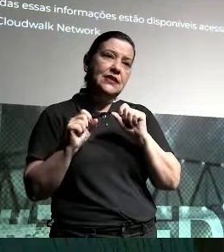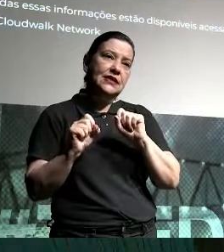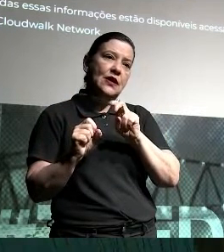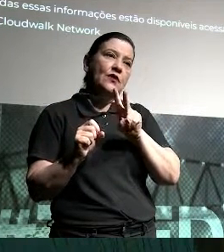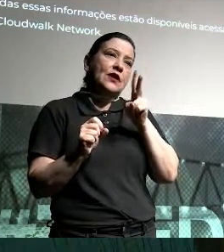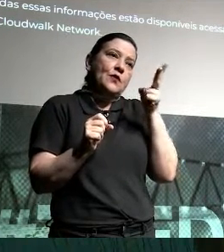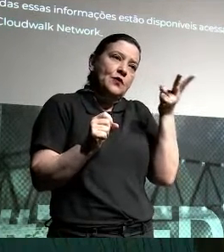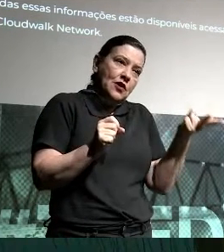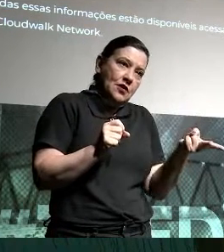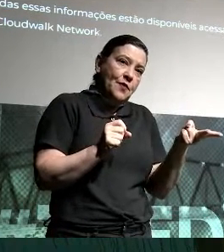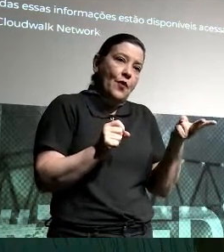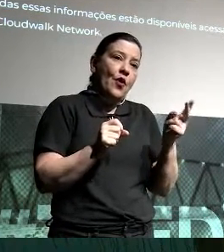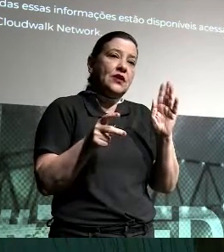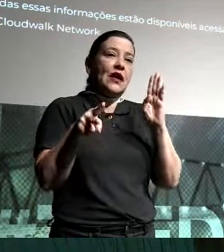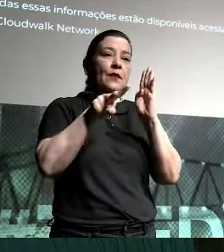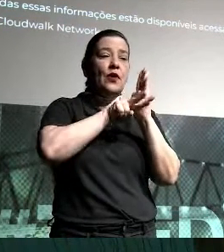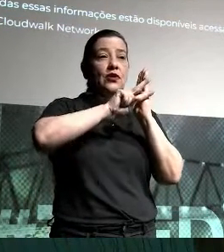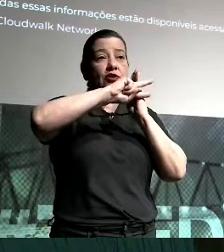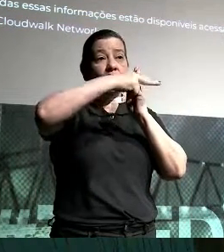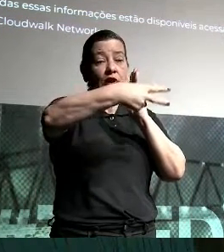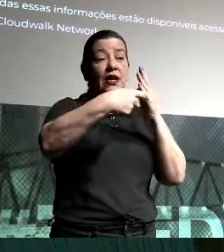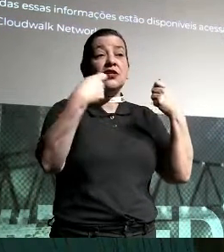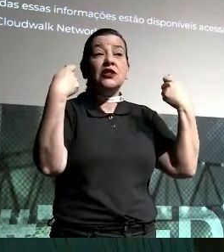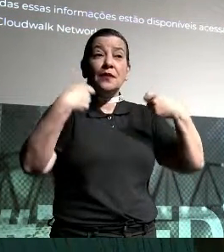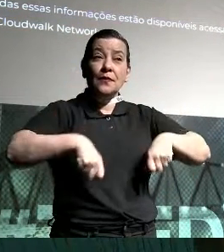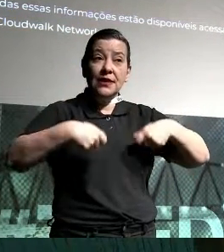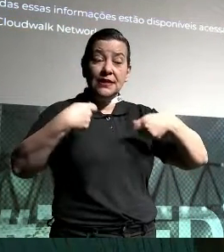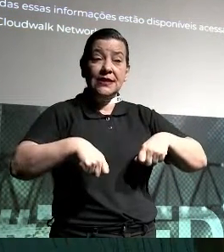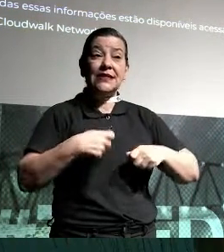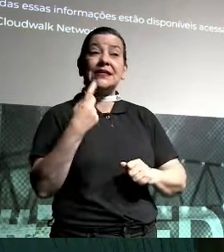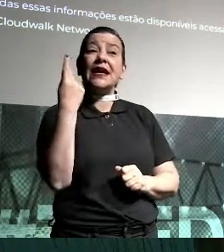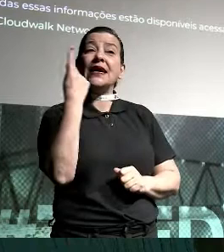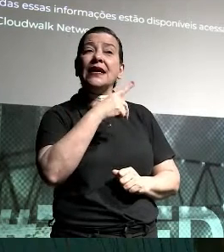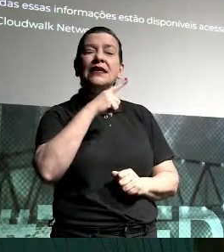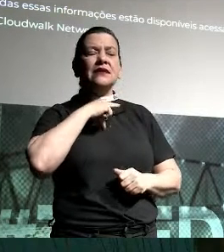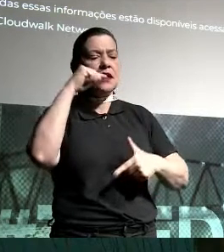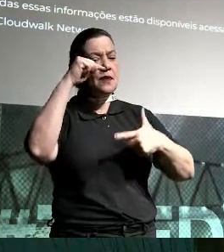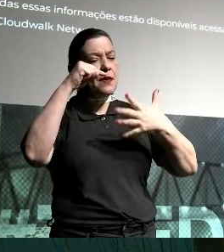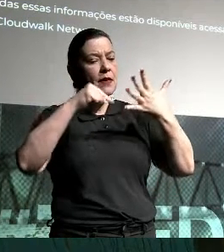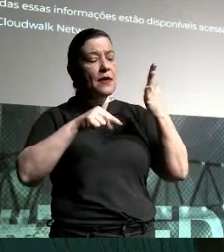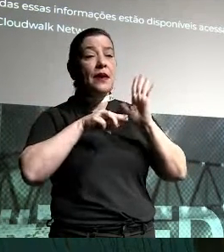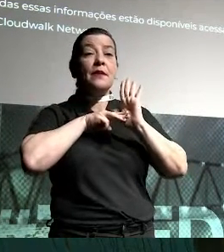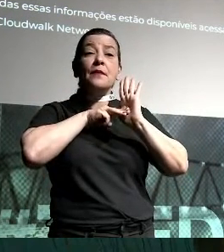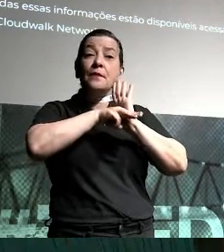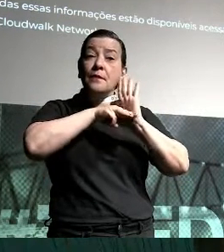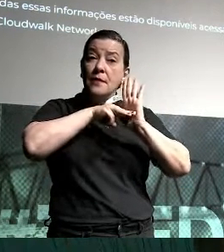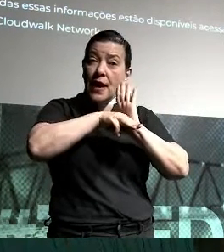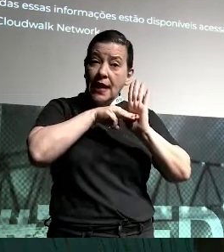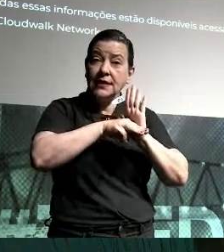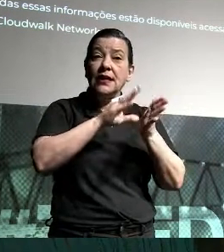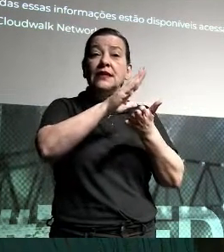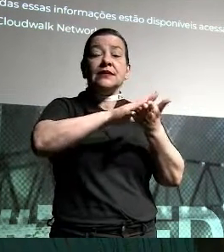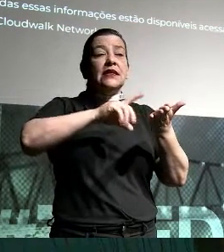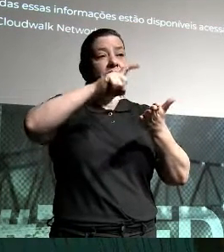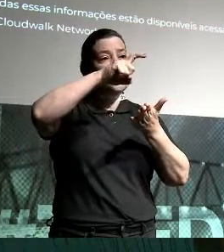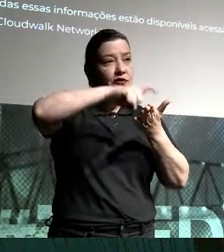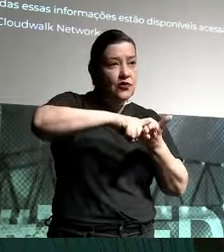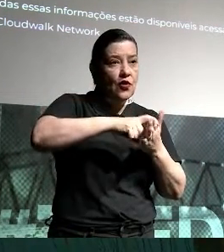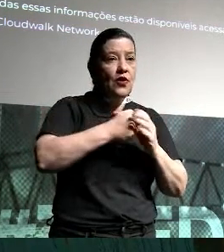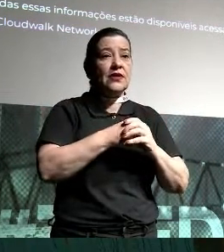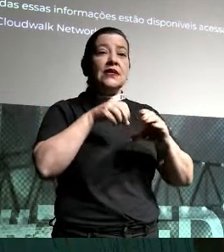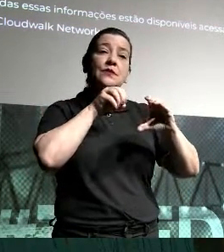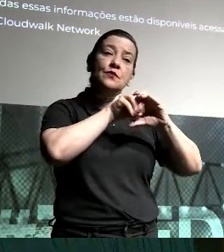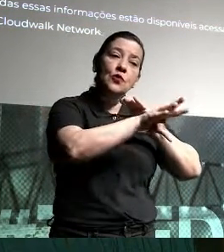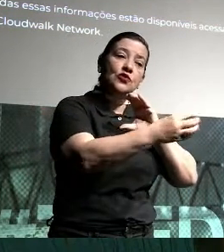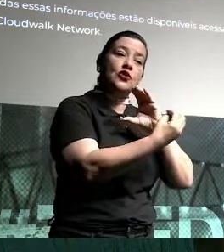blockchain. Então, a gente precisa desse cara. E esse cara ele vai ter basicamente todos os métodos, todas as funções, inputs, outputs,